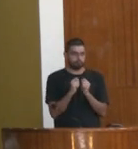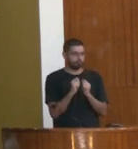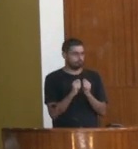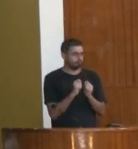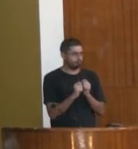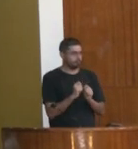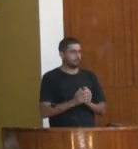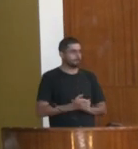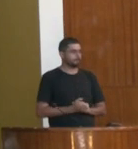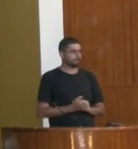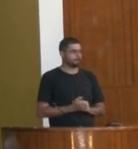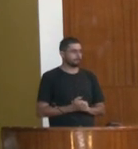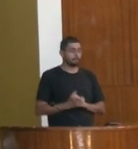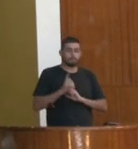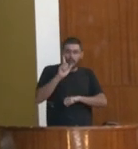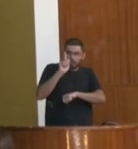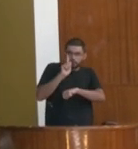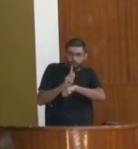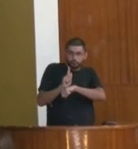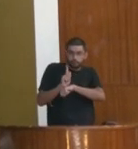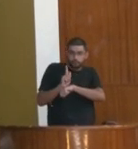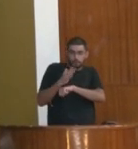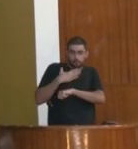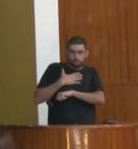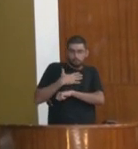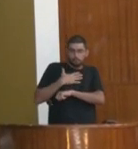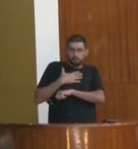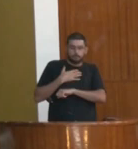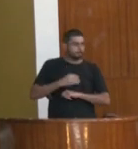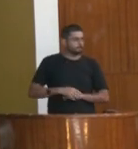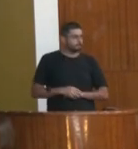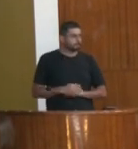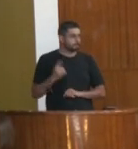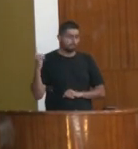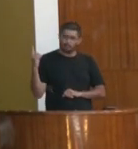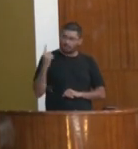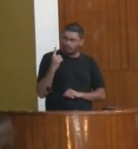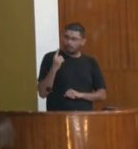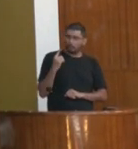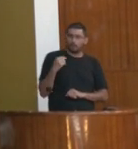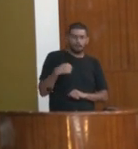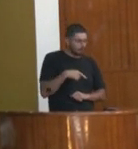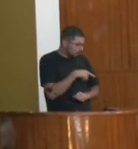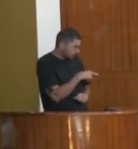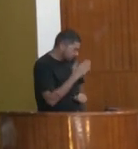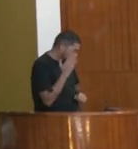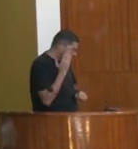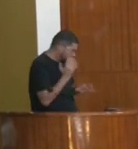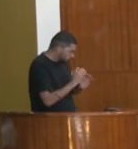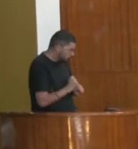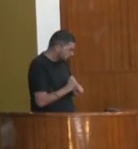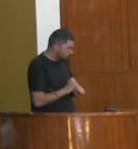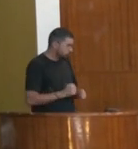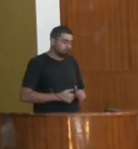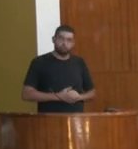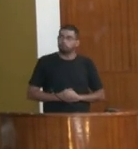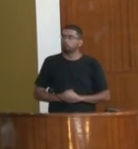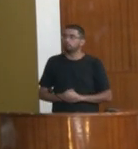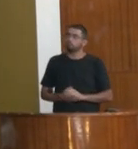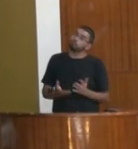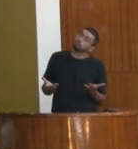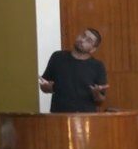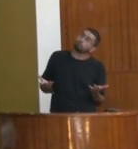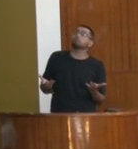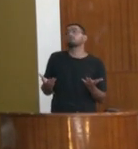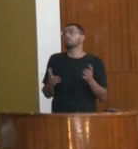o meu chefe de setor veio para mim com muito tato, né, e perguntou se eu sabia somar. Eu falei,